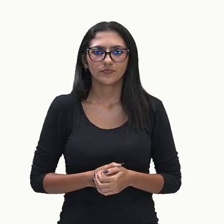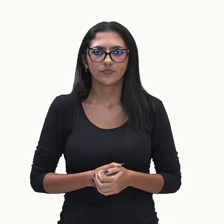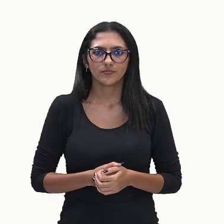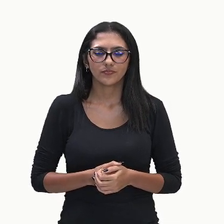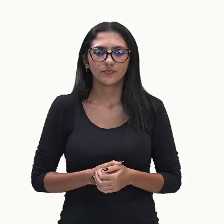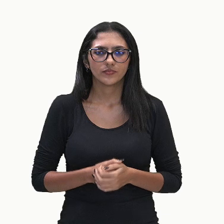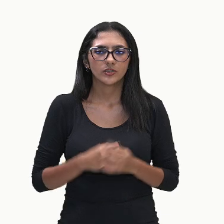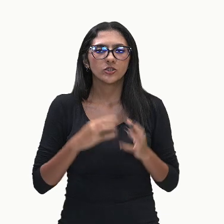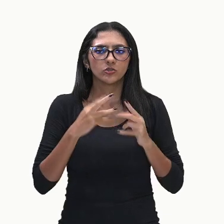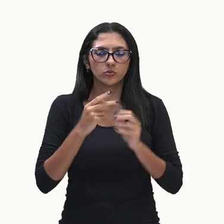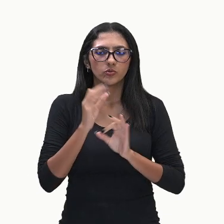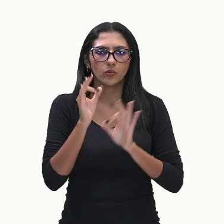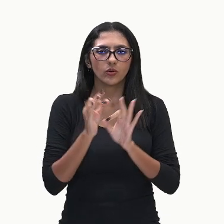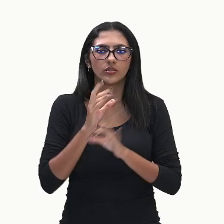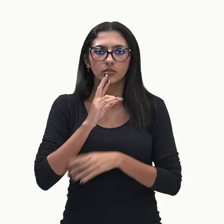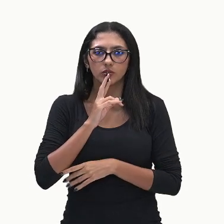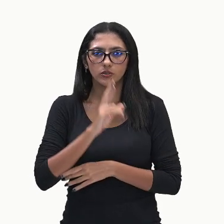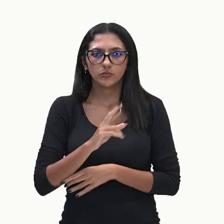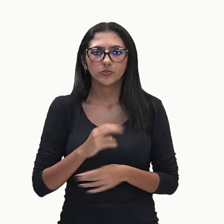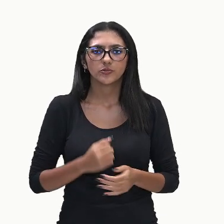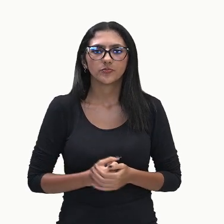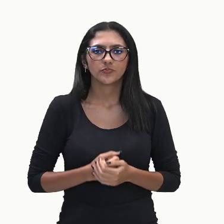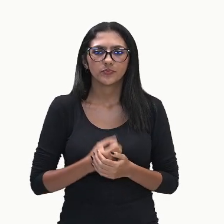Isso tudo será igual a